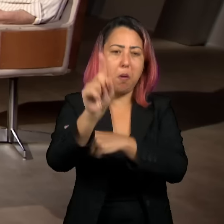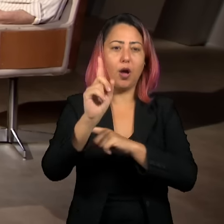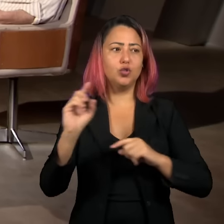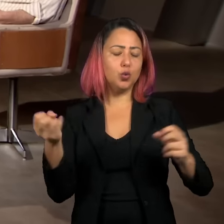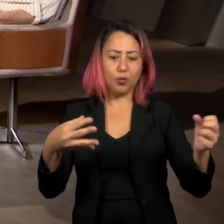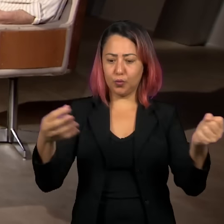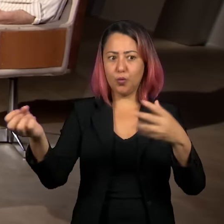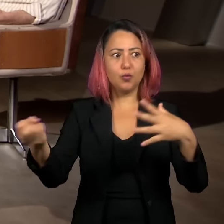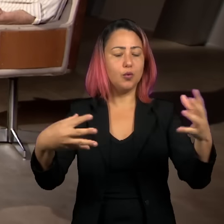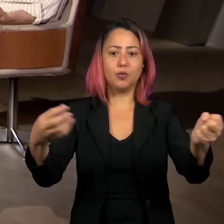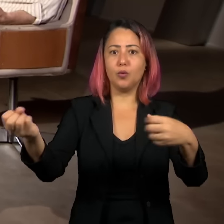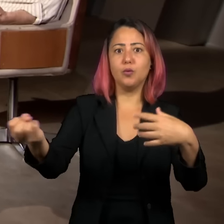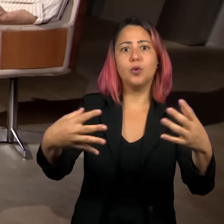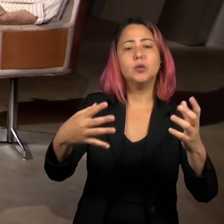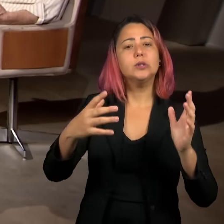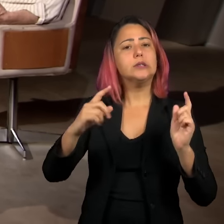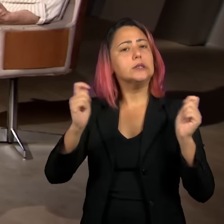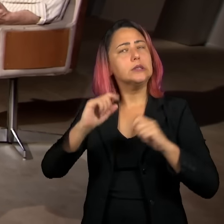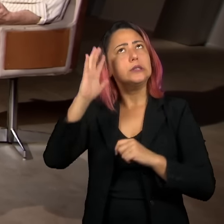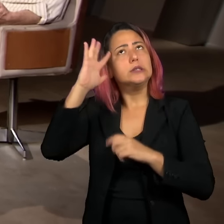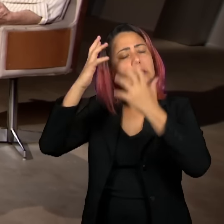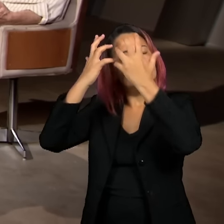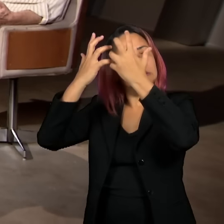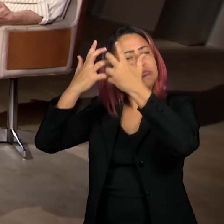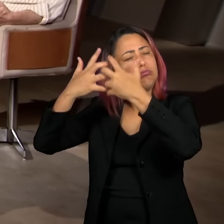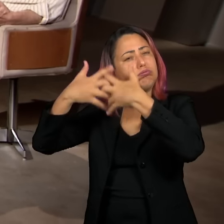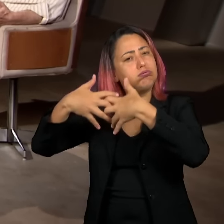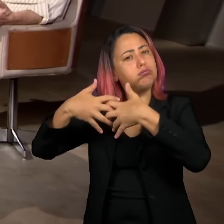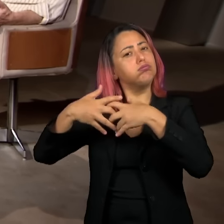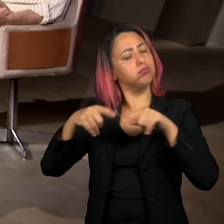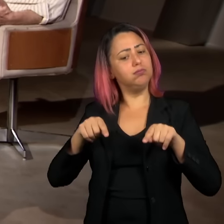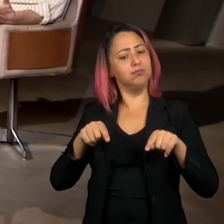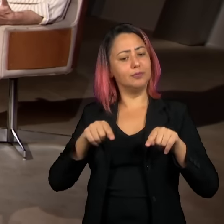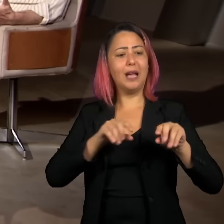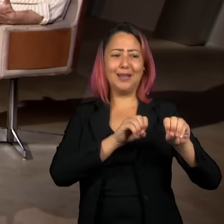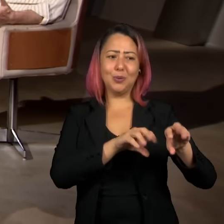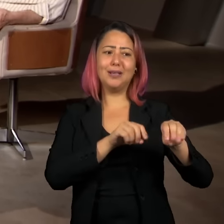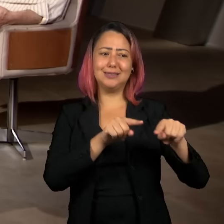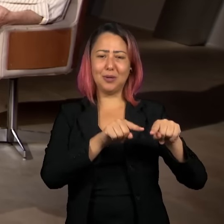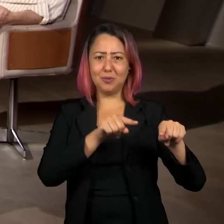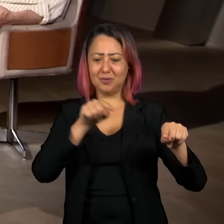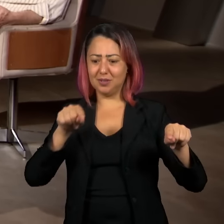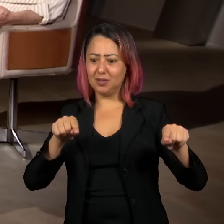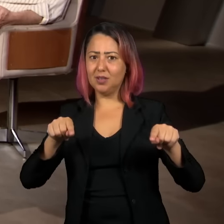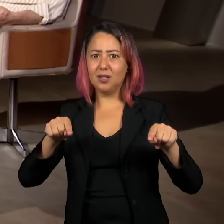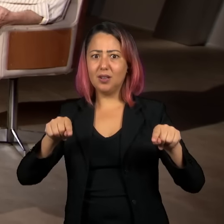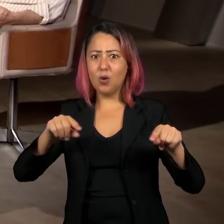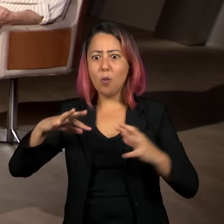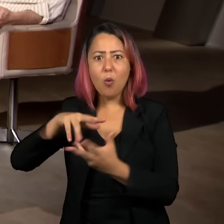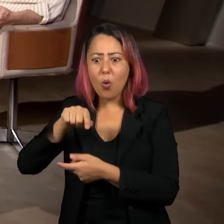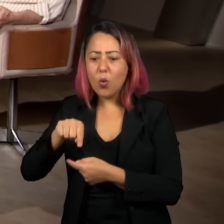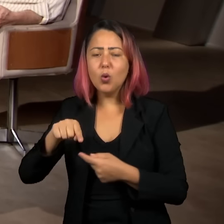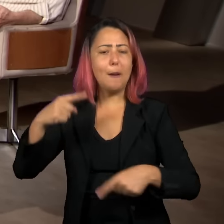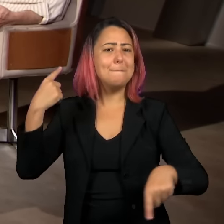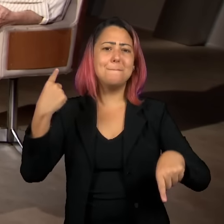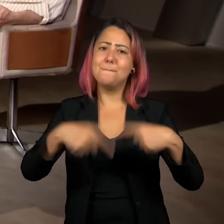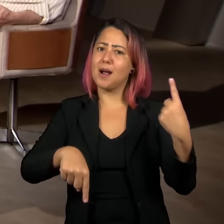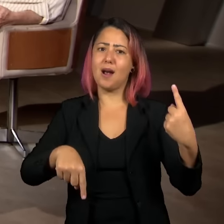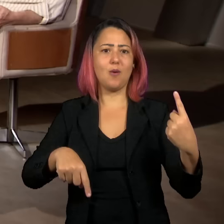você começa a repensar que essa educação tem que ser diferente só de de transmissão de informação porque